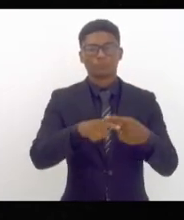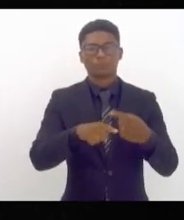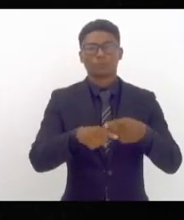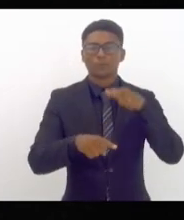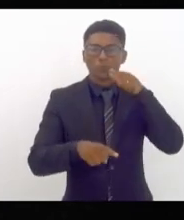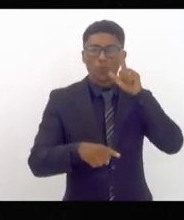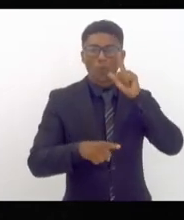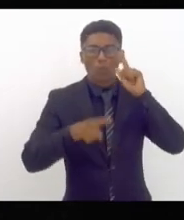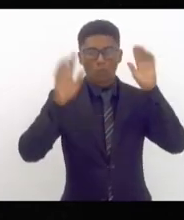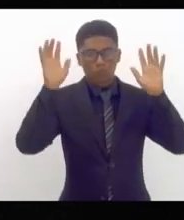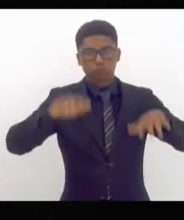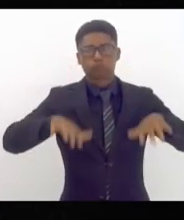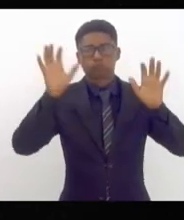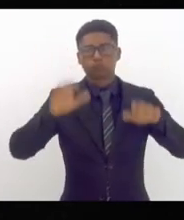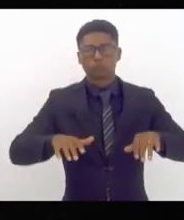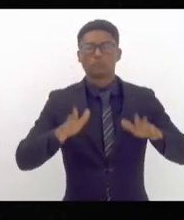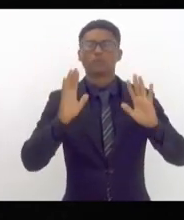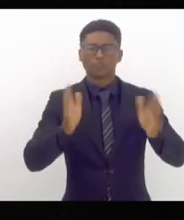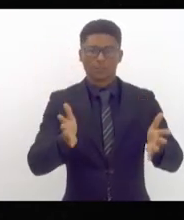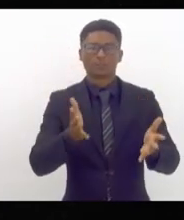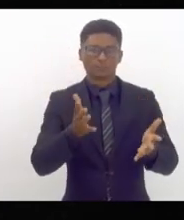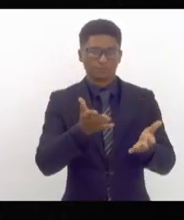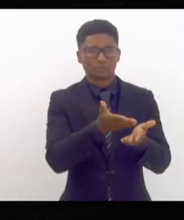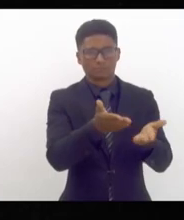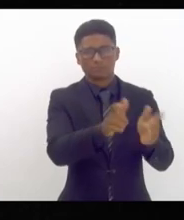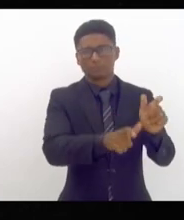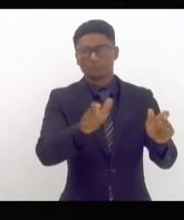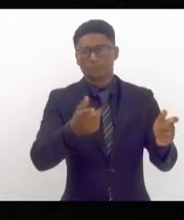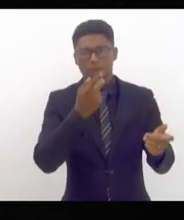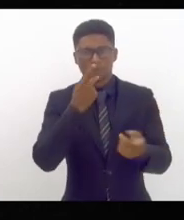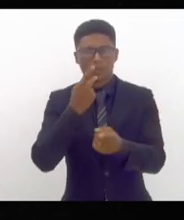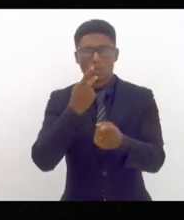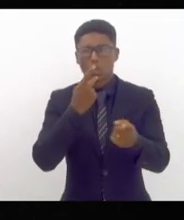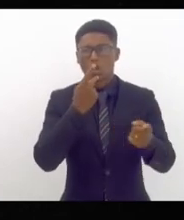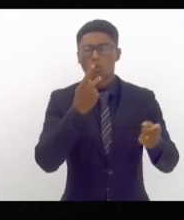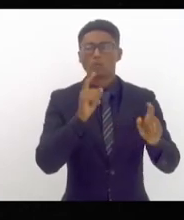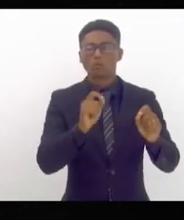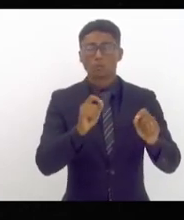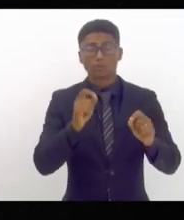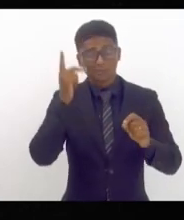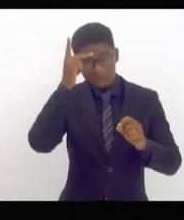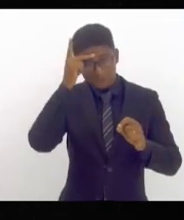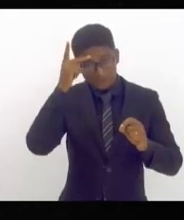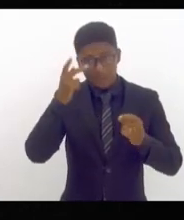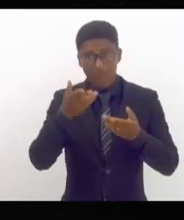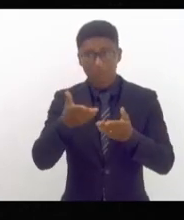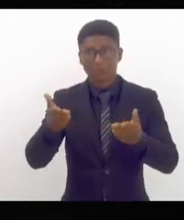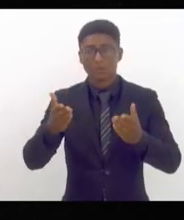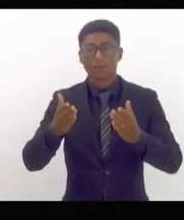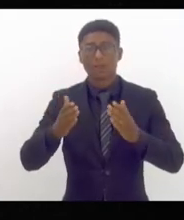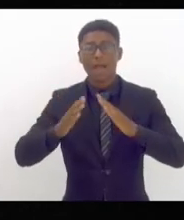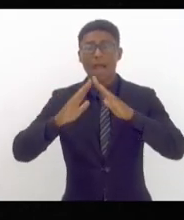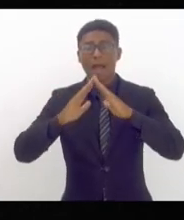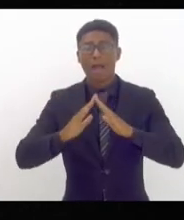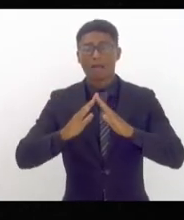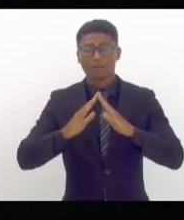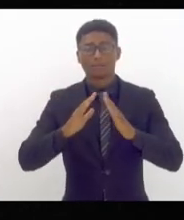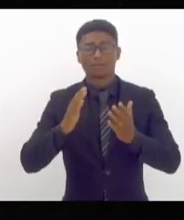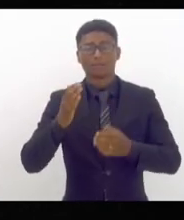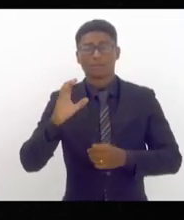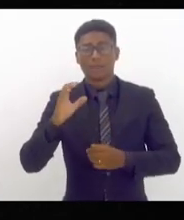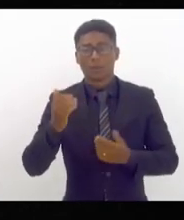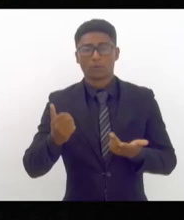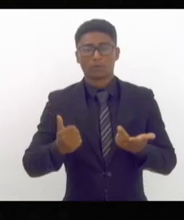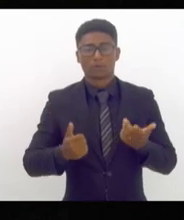ontem, que foi muito mencionado aqui, onde milhares de moradoras das cidades do Rio de Janeiro, de Niterói, de